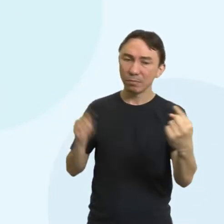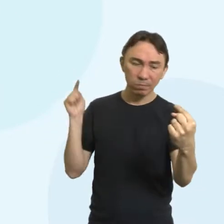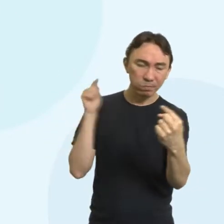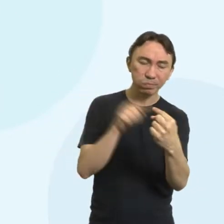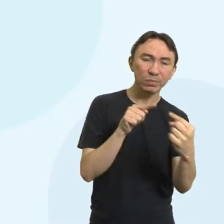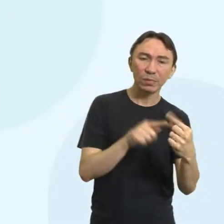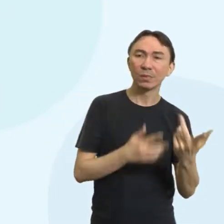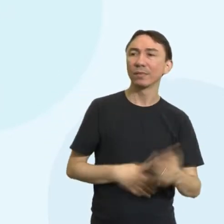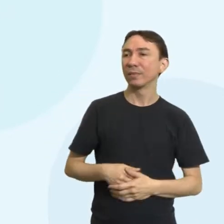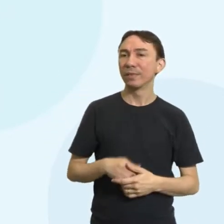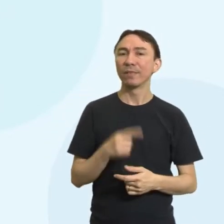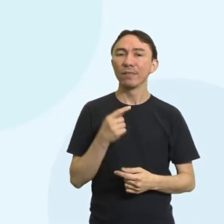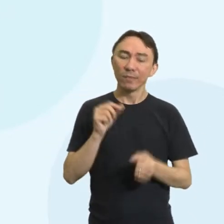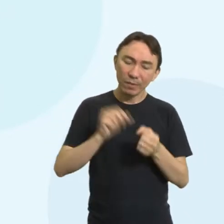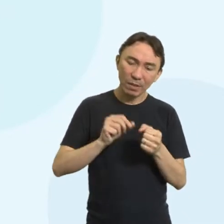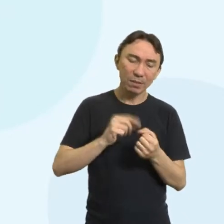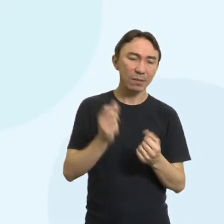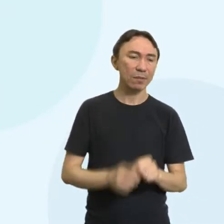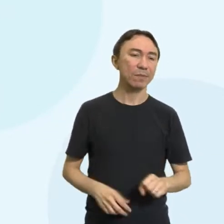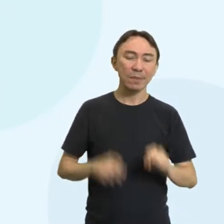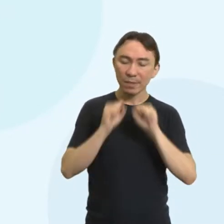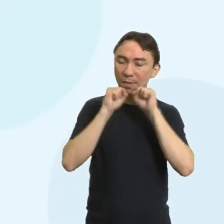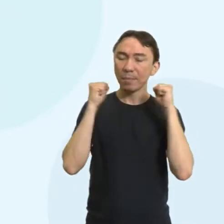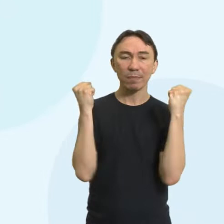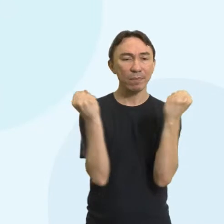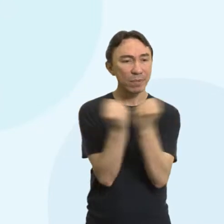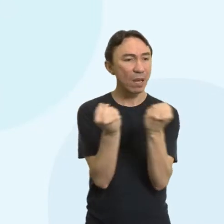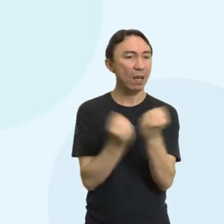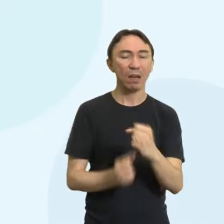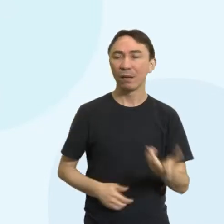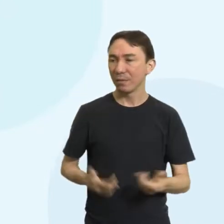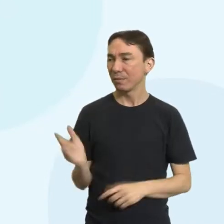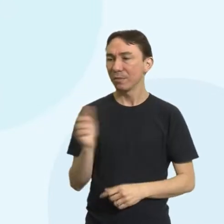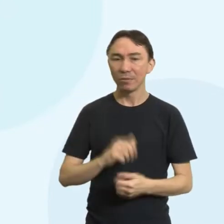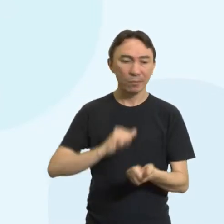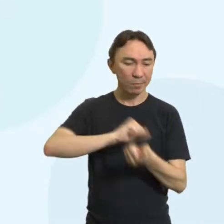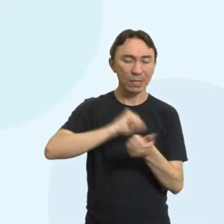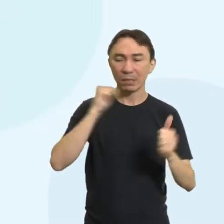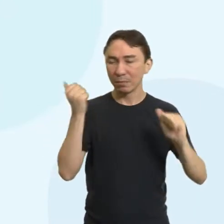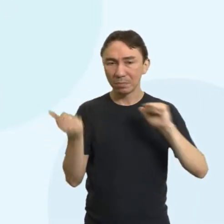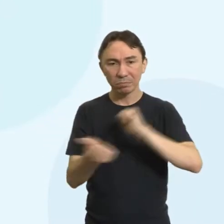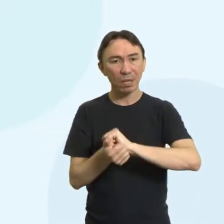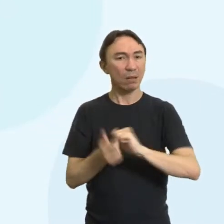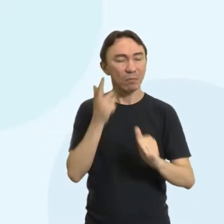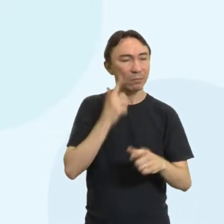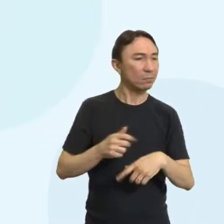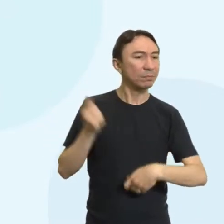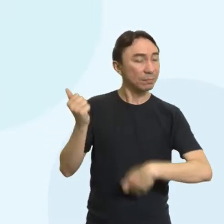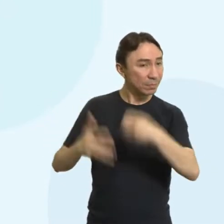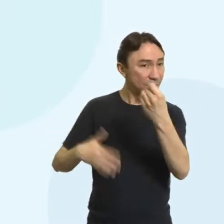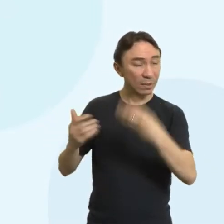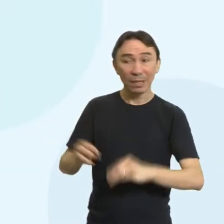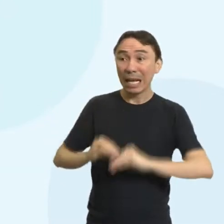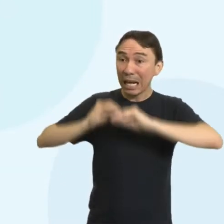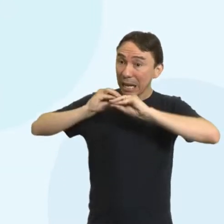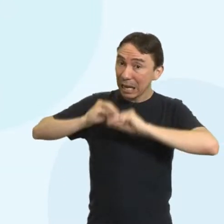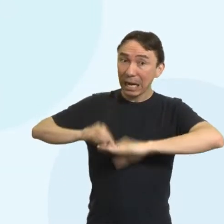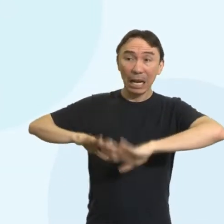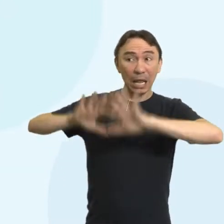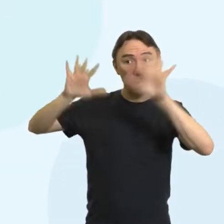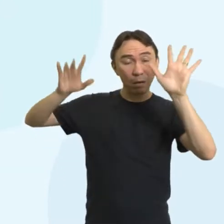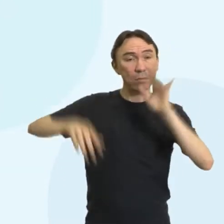um seminário, para fazer uma releitura, enfim. Né? Então, sempre explicitar os propósitos da